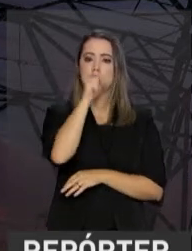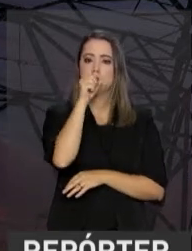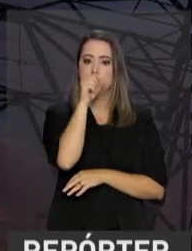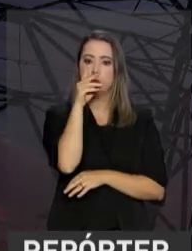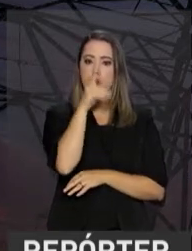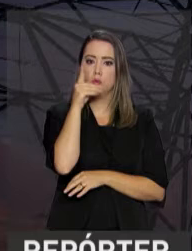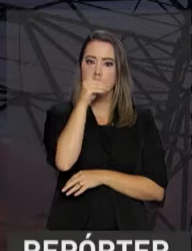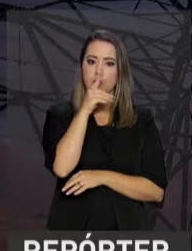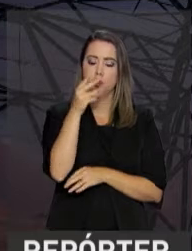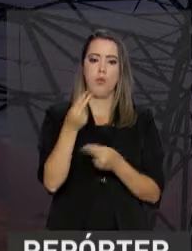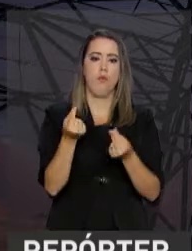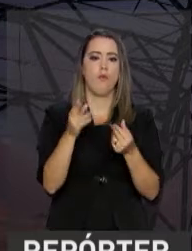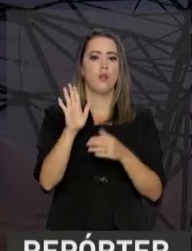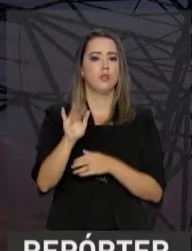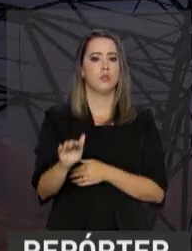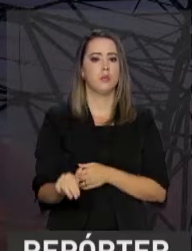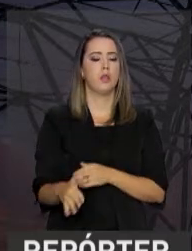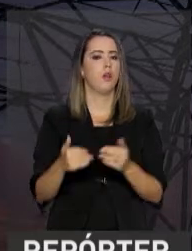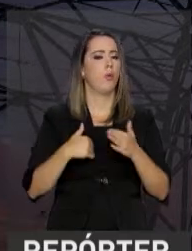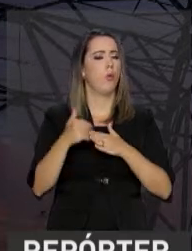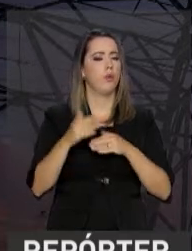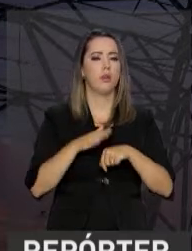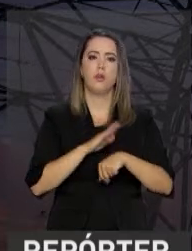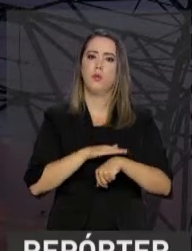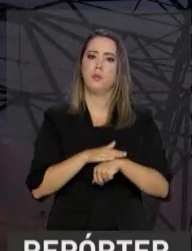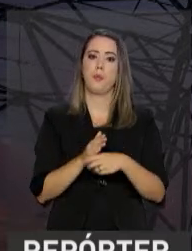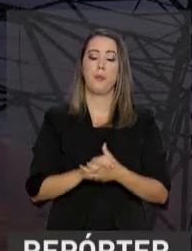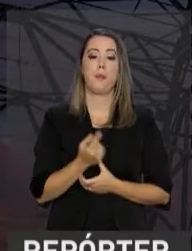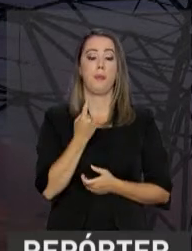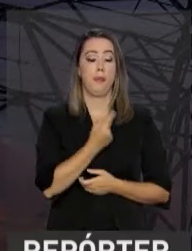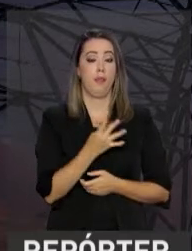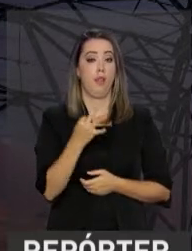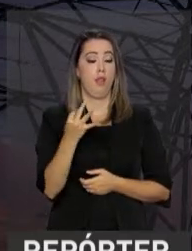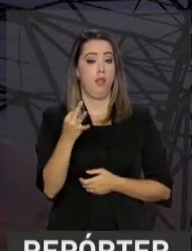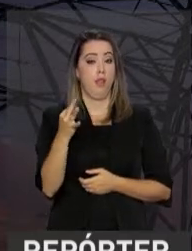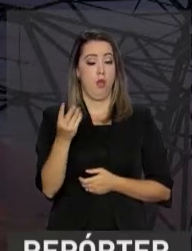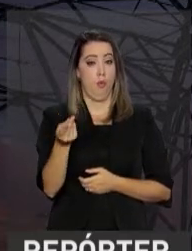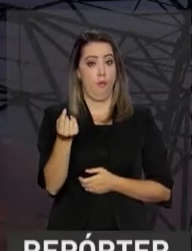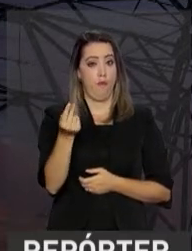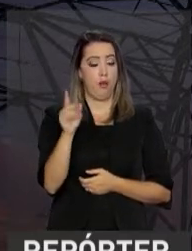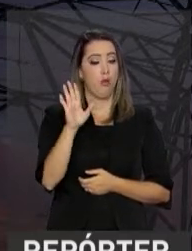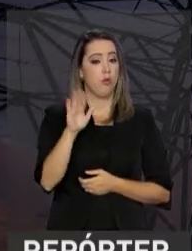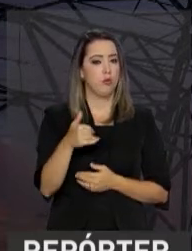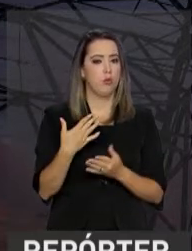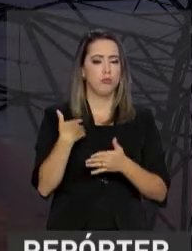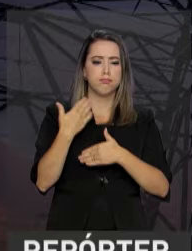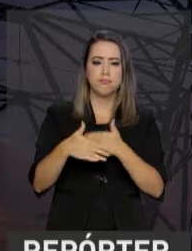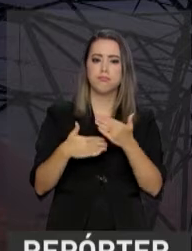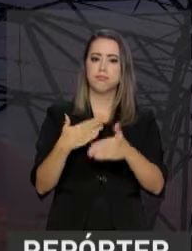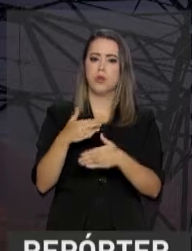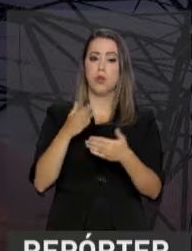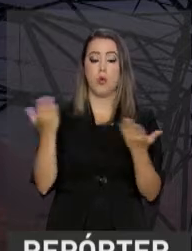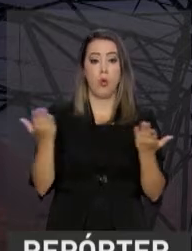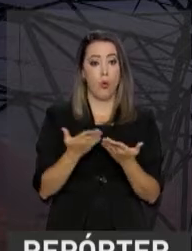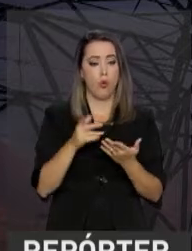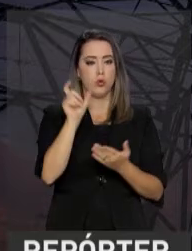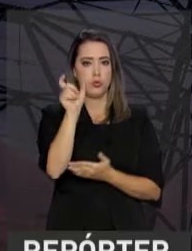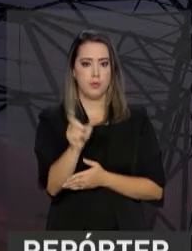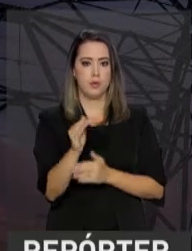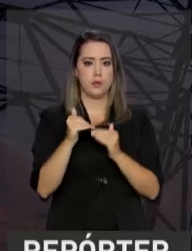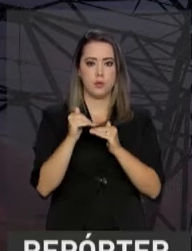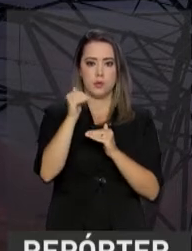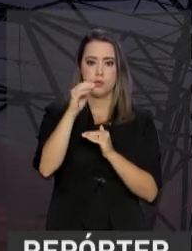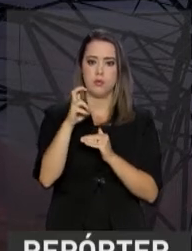o preço também cai para qualquer horário a tarifa vai ser disponibilizado de maneira gradual quem tem um consumo médio mensal